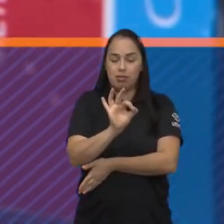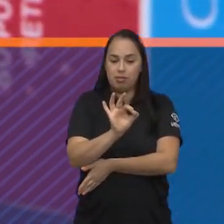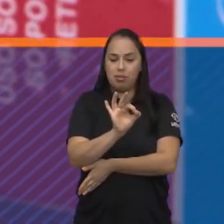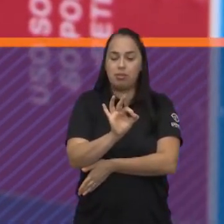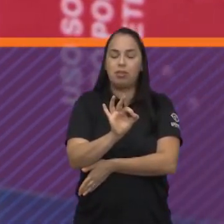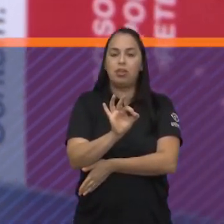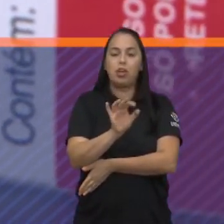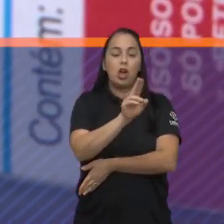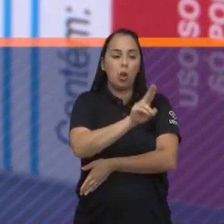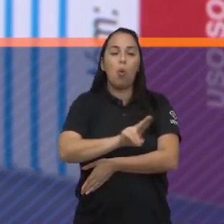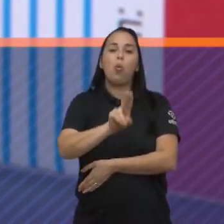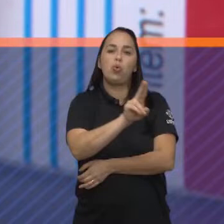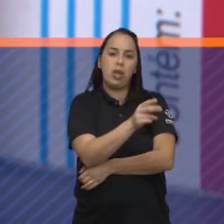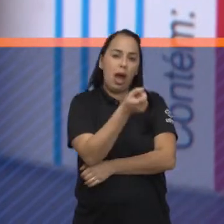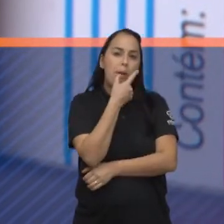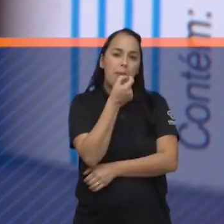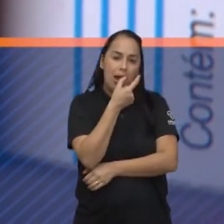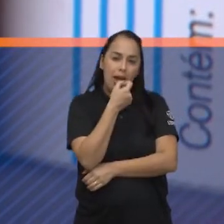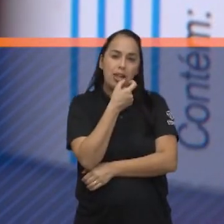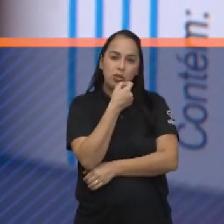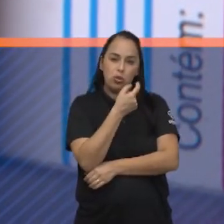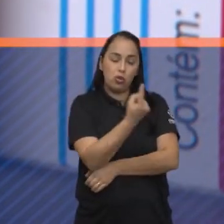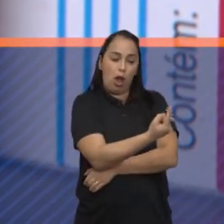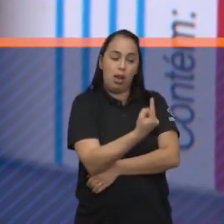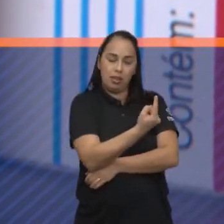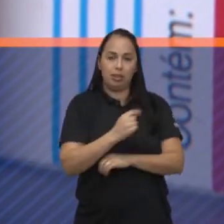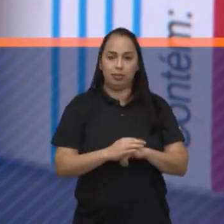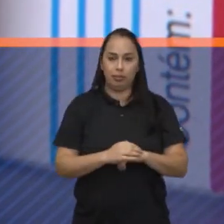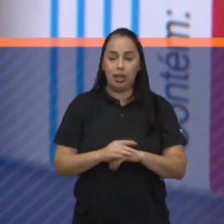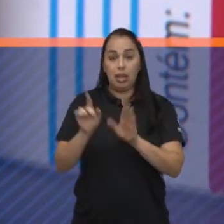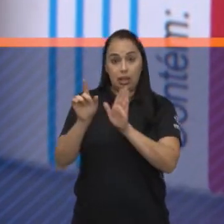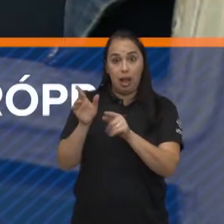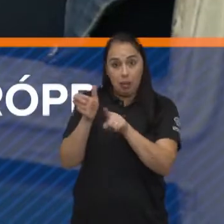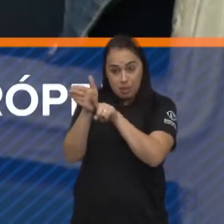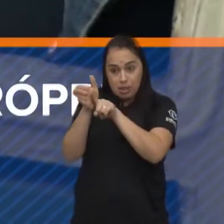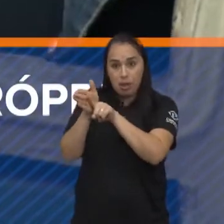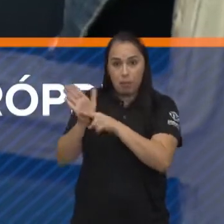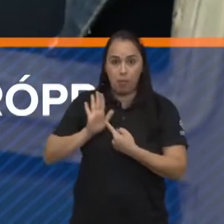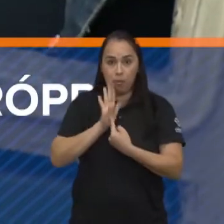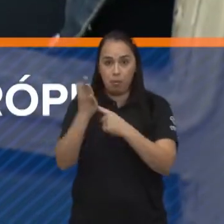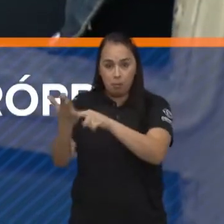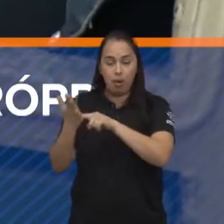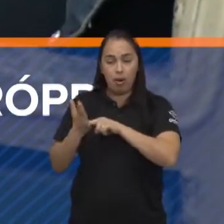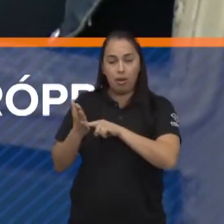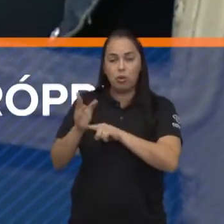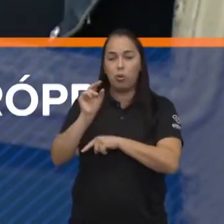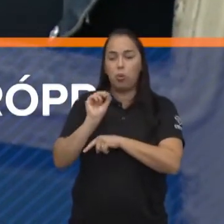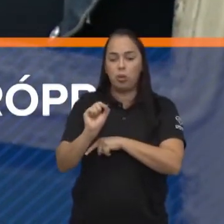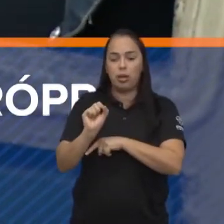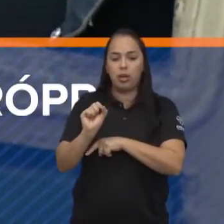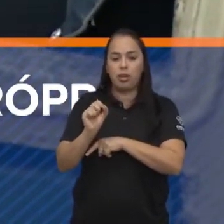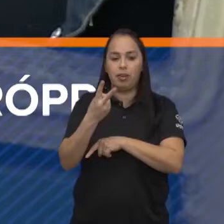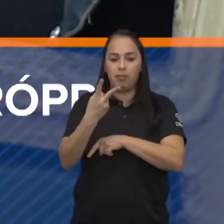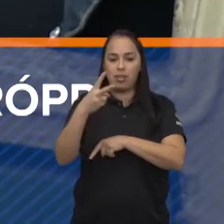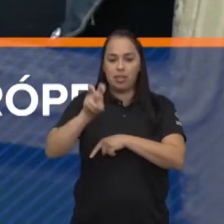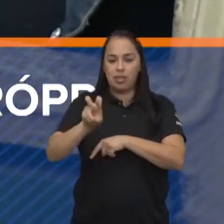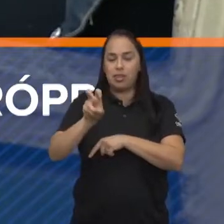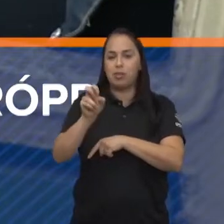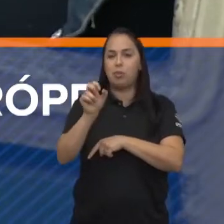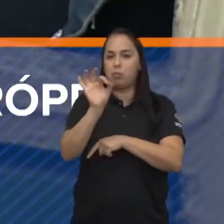por cento das pessoas que moram no Brasil possuem um hábito da automedicação a pesquisa aponta ainda que